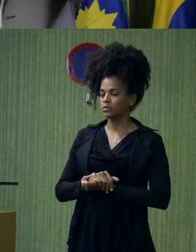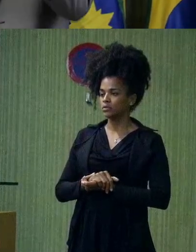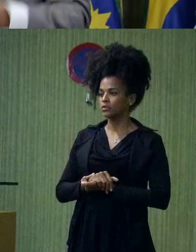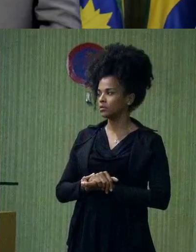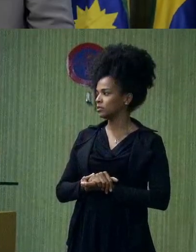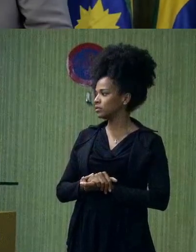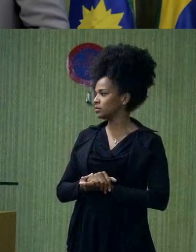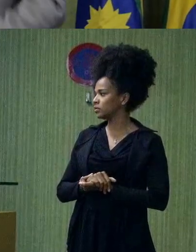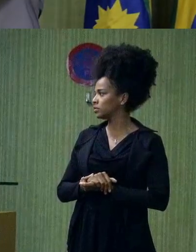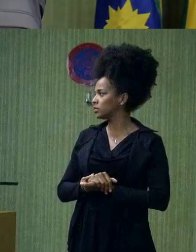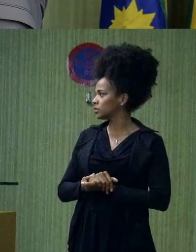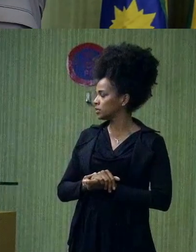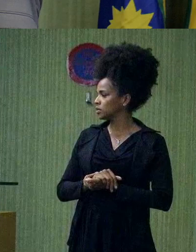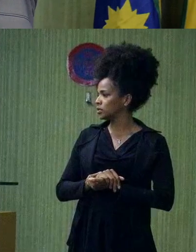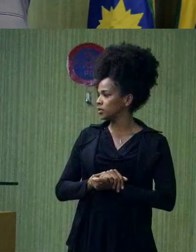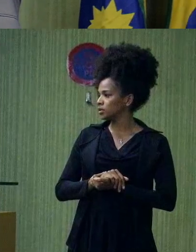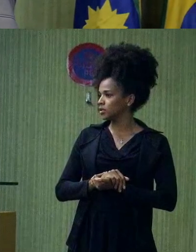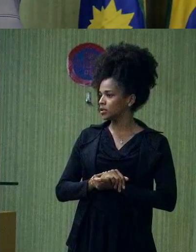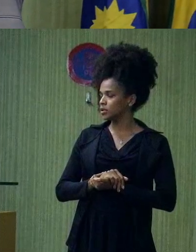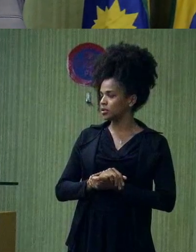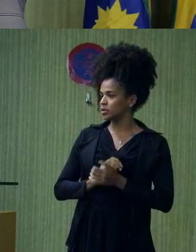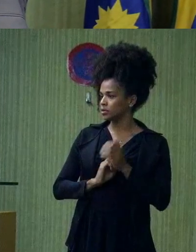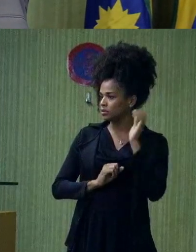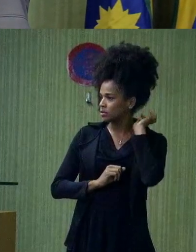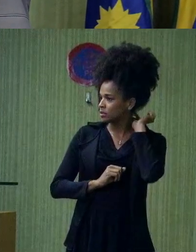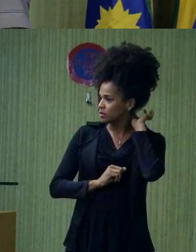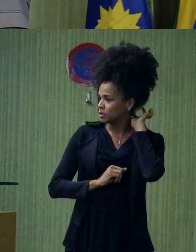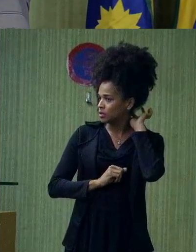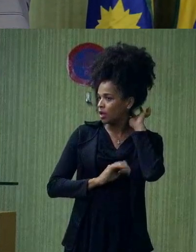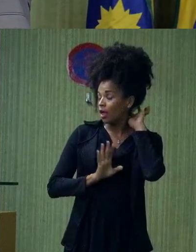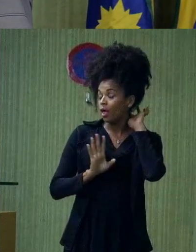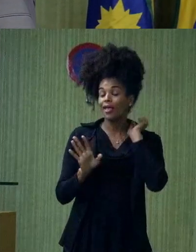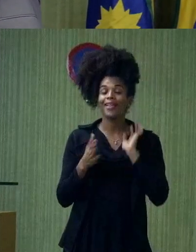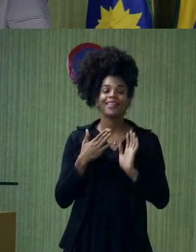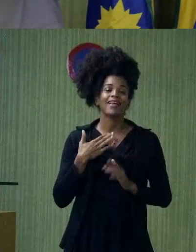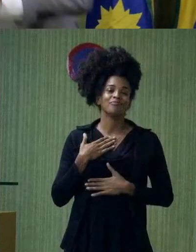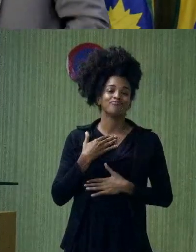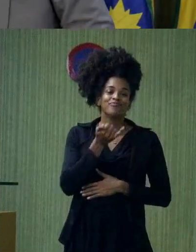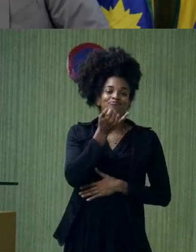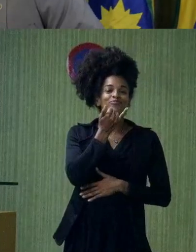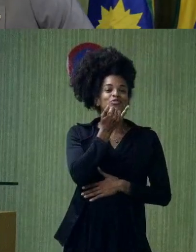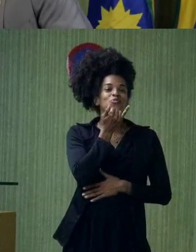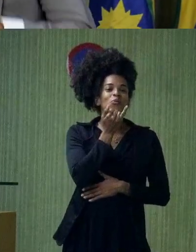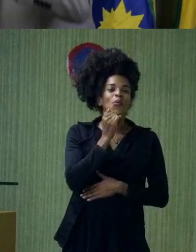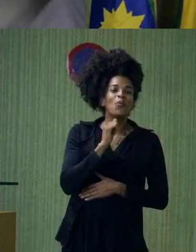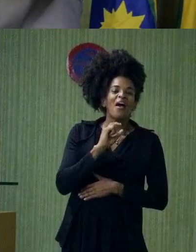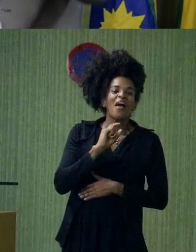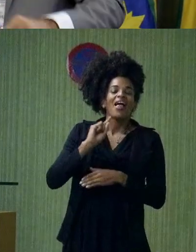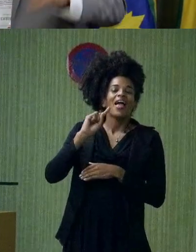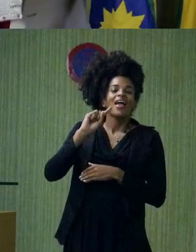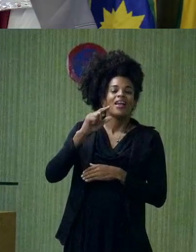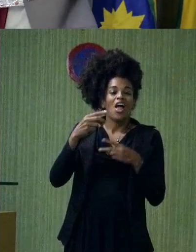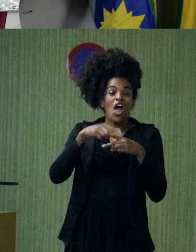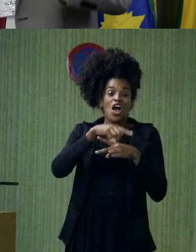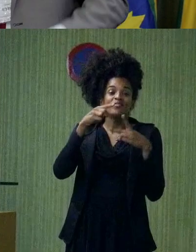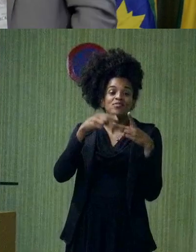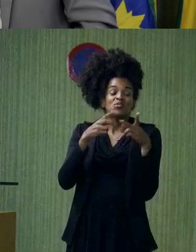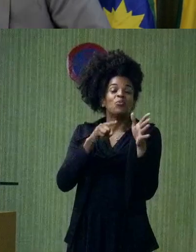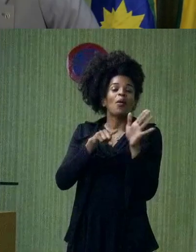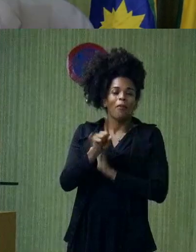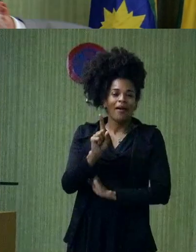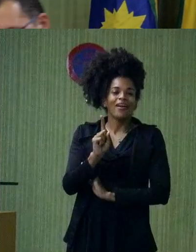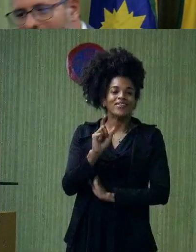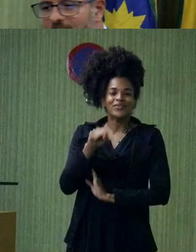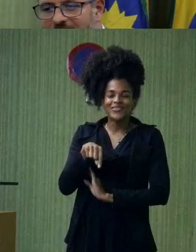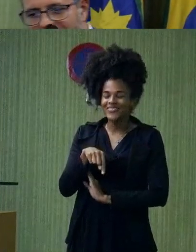ô gente rapaz eu eu revelando o segredo do voto ó desculpem viu não me processe não viu mas é foi foi um ato falho aqui você lembrou bem